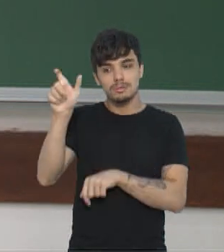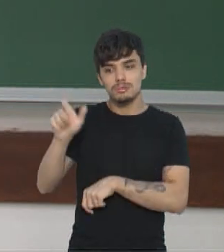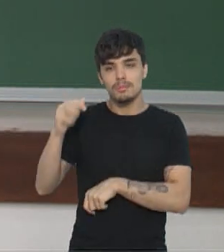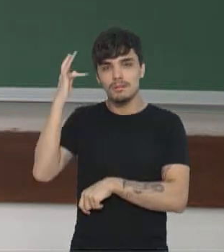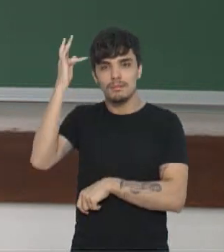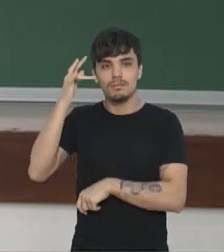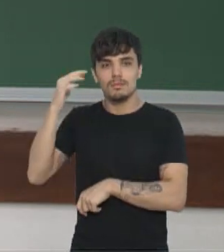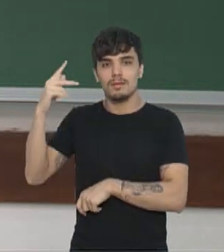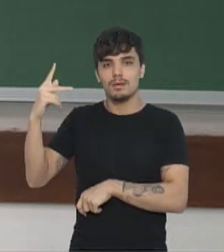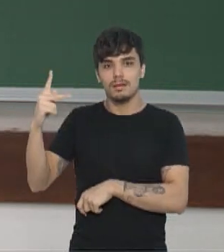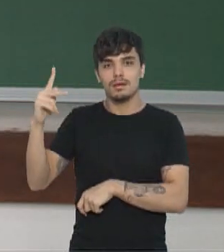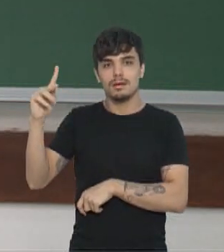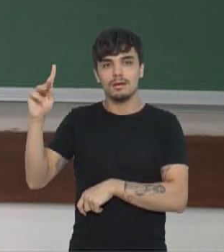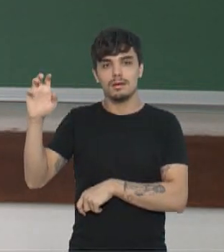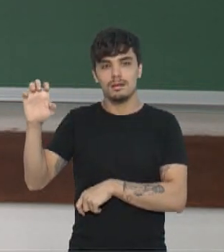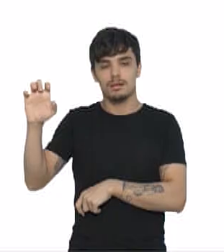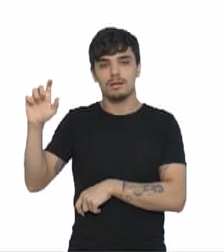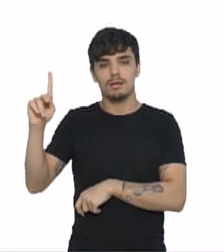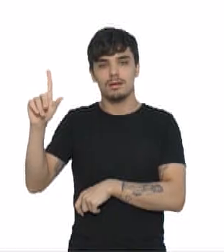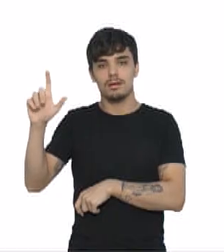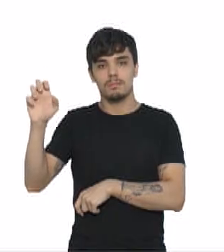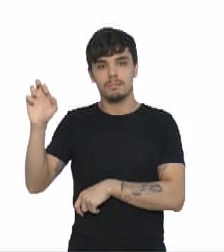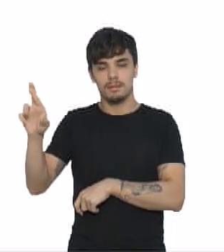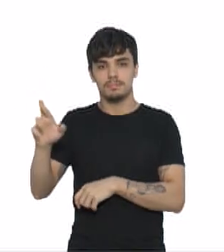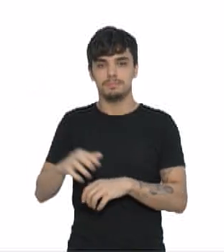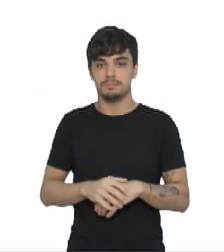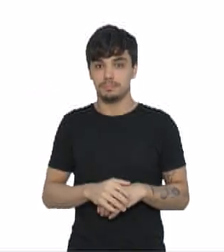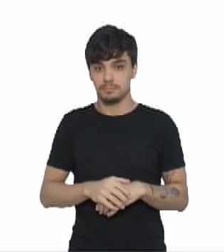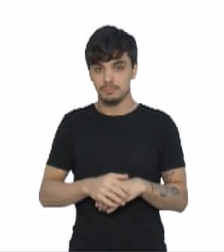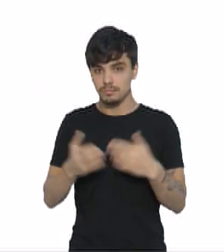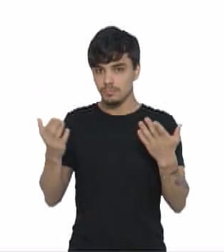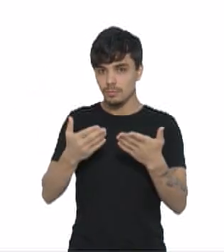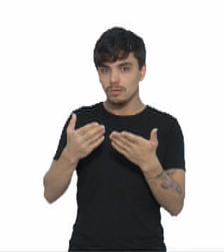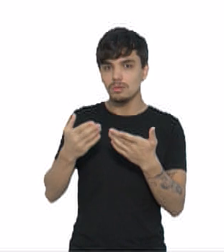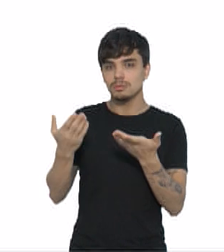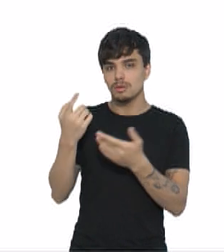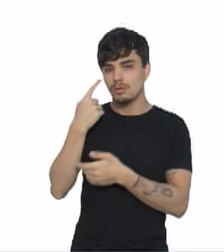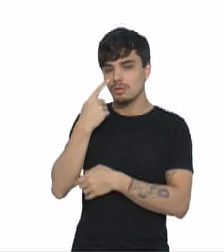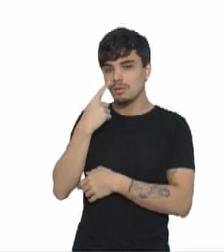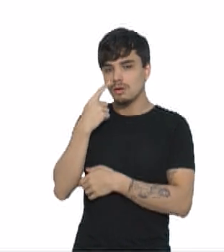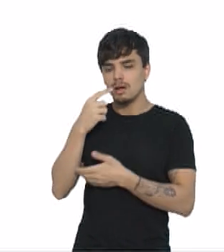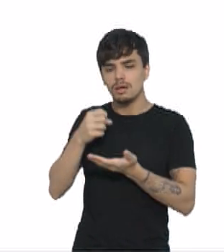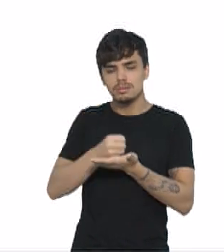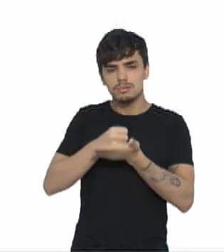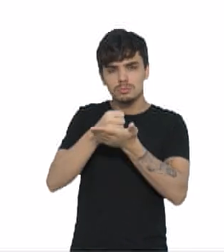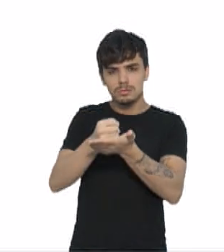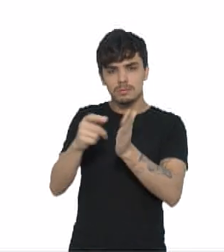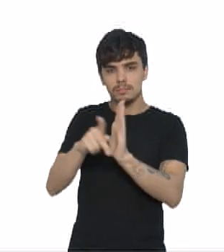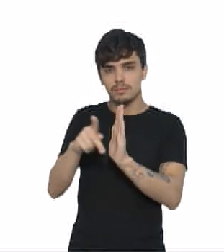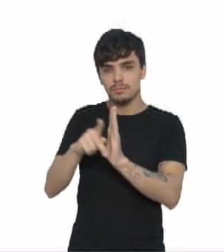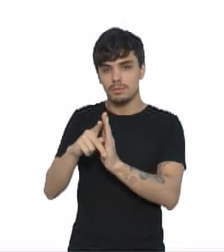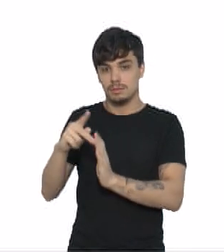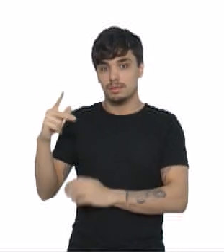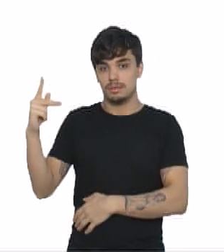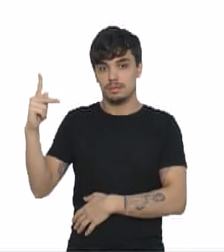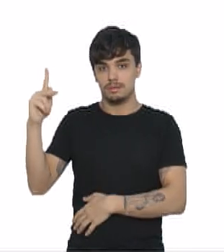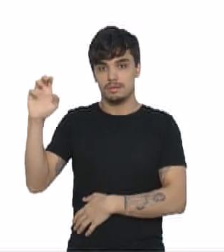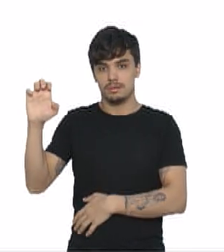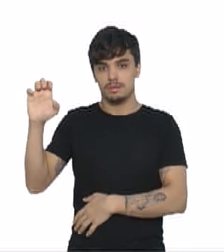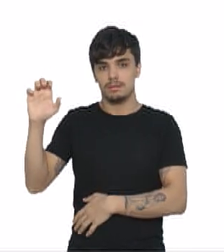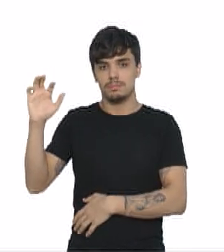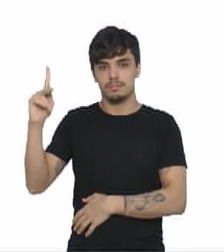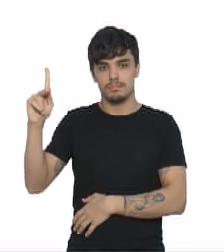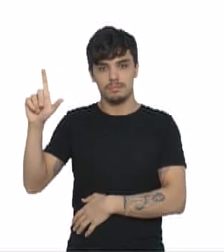Kepler. Vejamos então, hoje Copérnico e o heliocentrismo, a contribuição do Kepler, aula